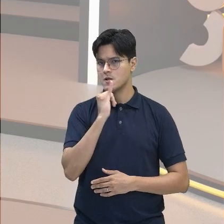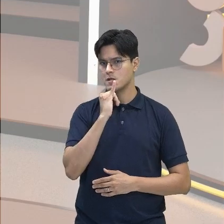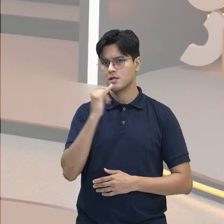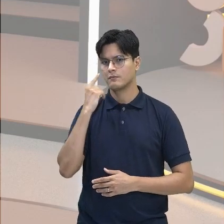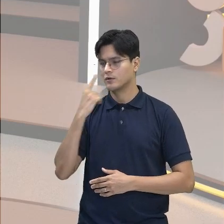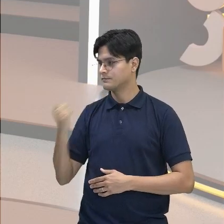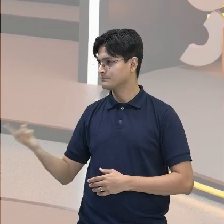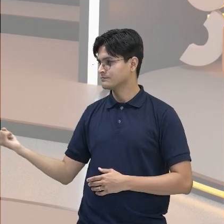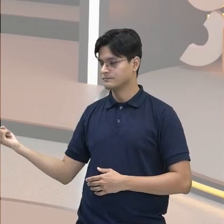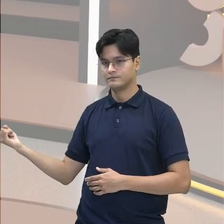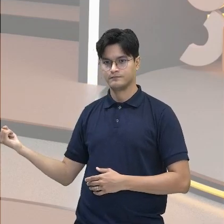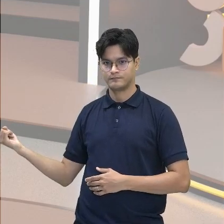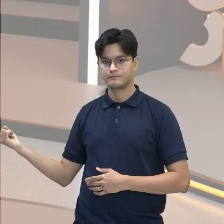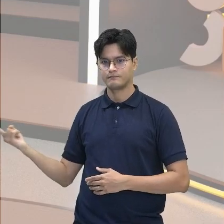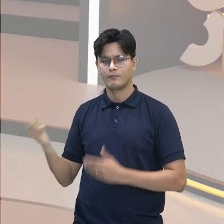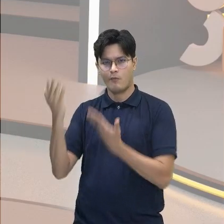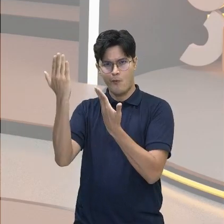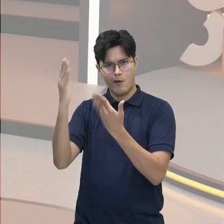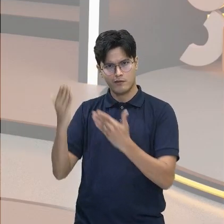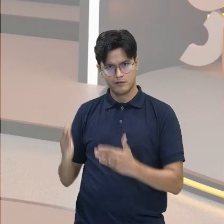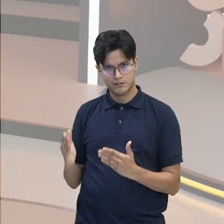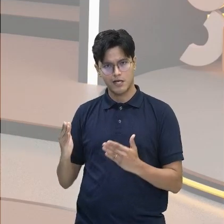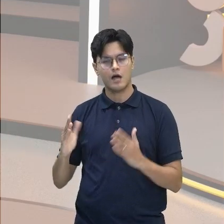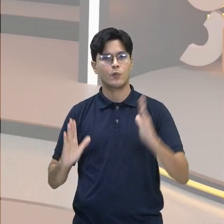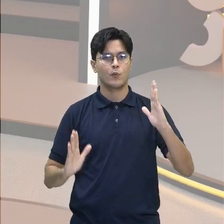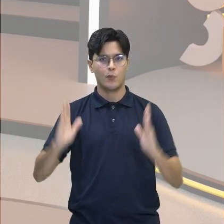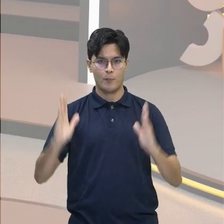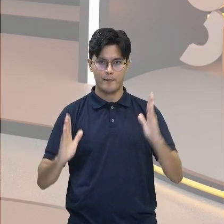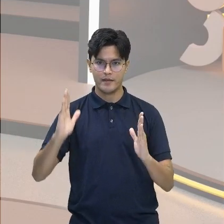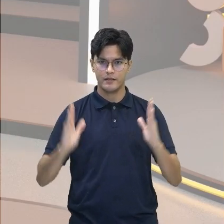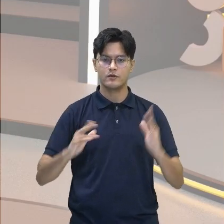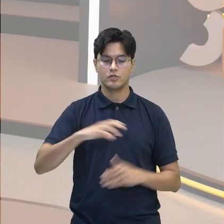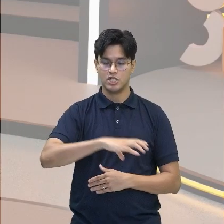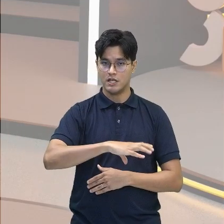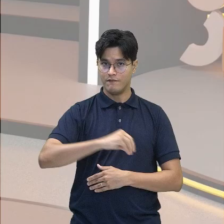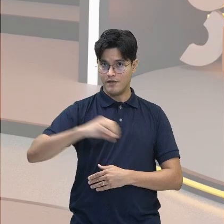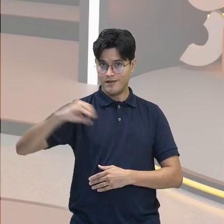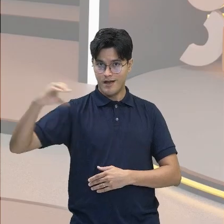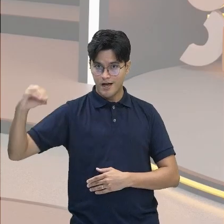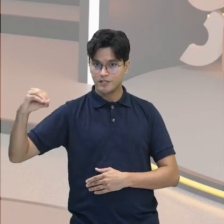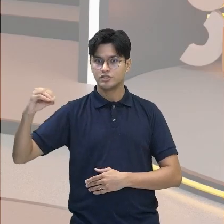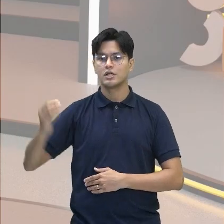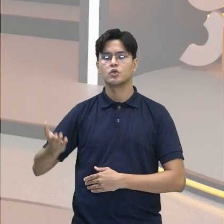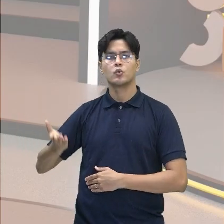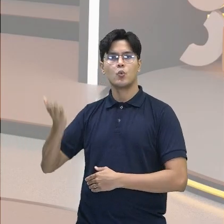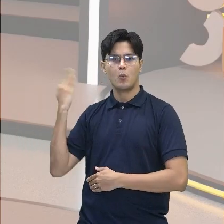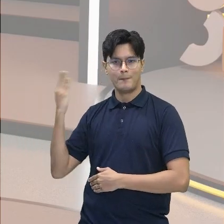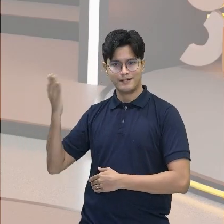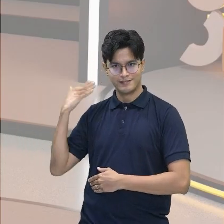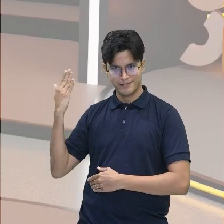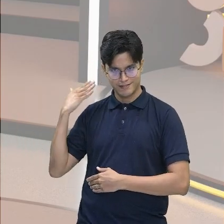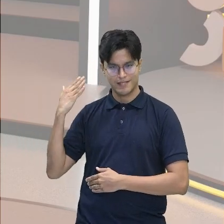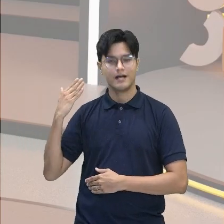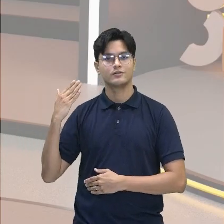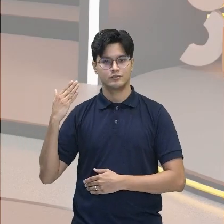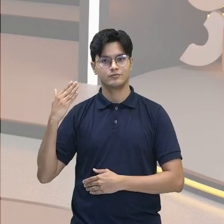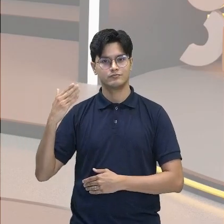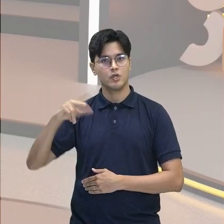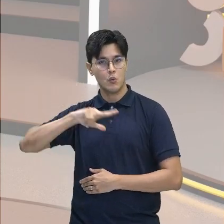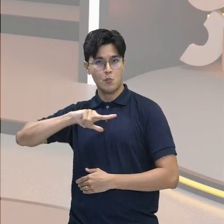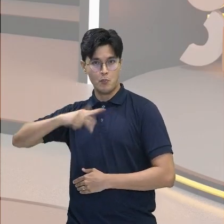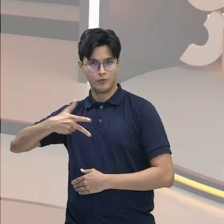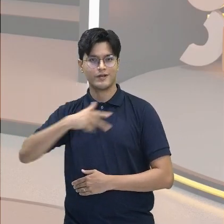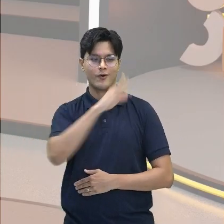vai analisar o tempo de viagem, né, o tempo que uma viagem durava para acontecer entre Portugal e